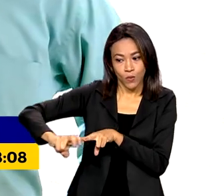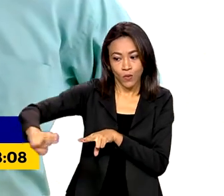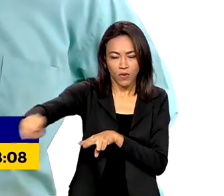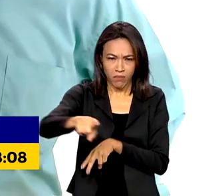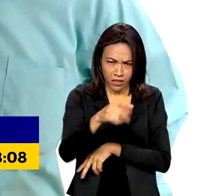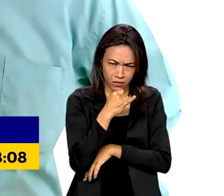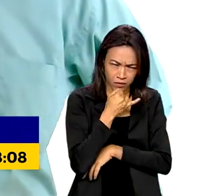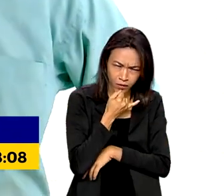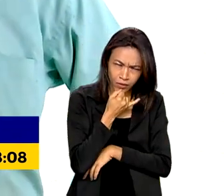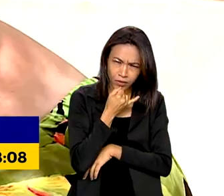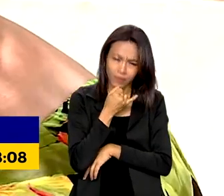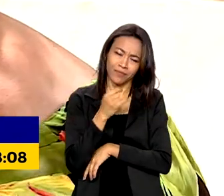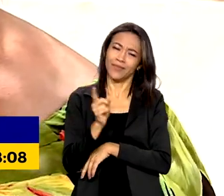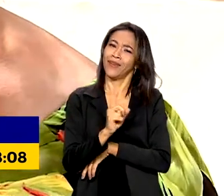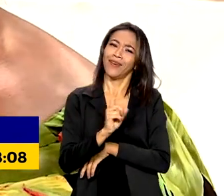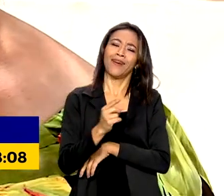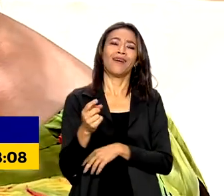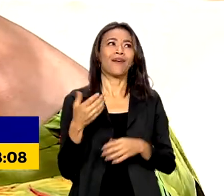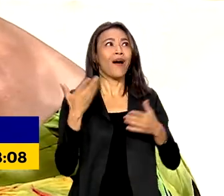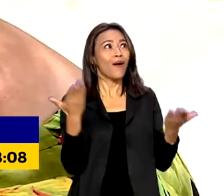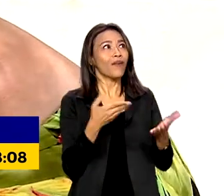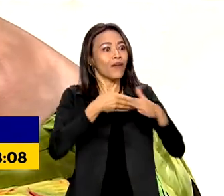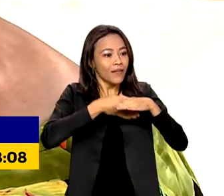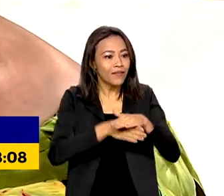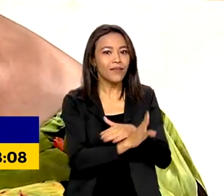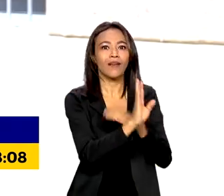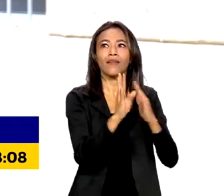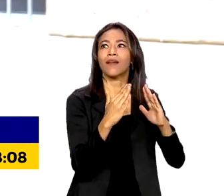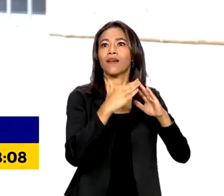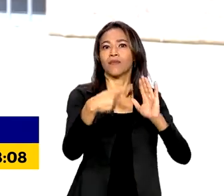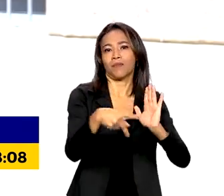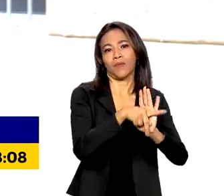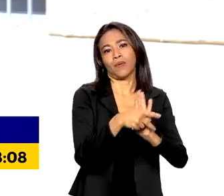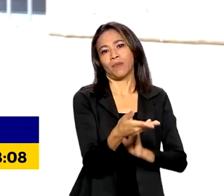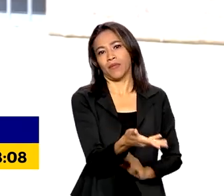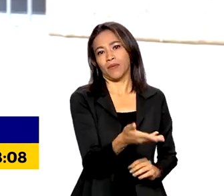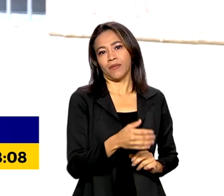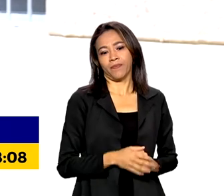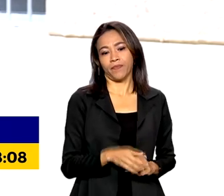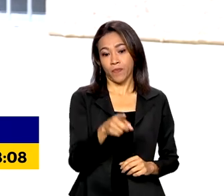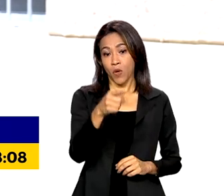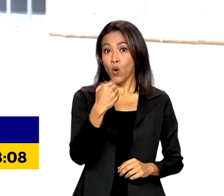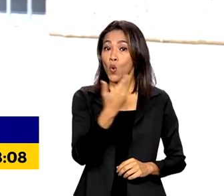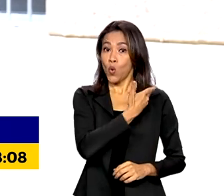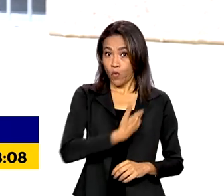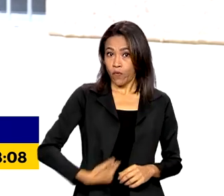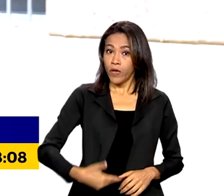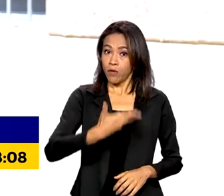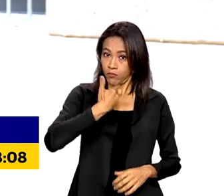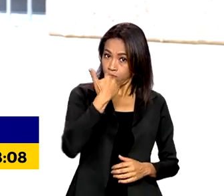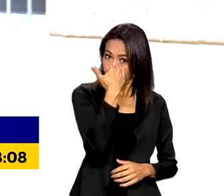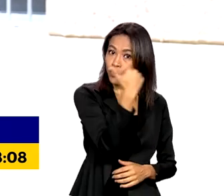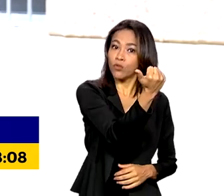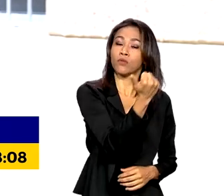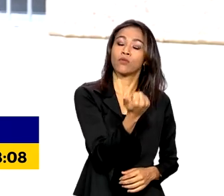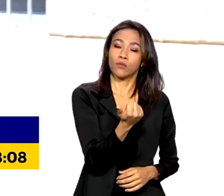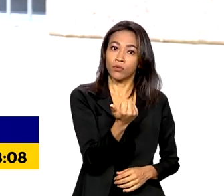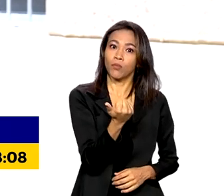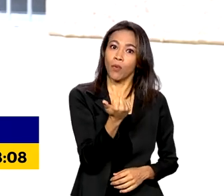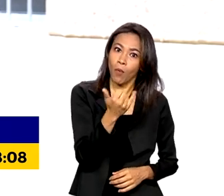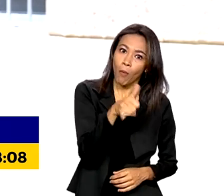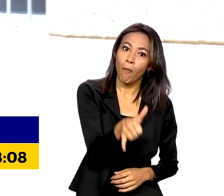tristes, já que agora vão poder entrar na casa própria. O governo me chamou e me proporcionou essa oportunidade de eu